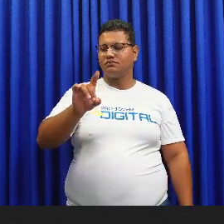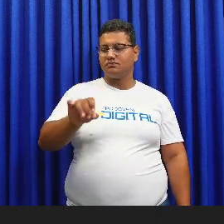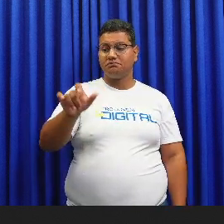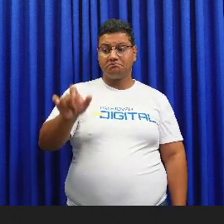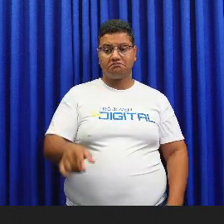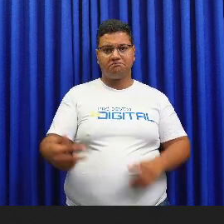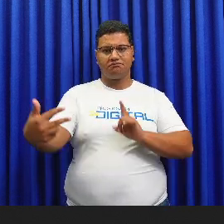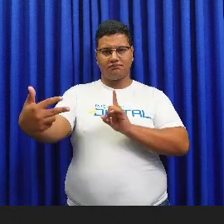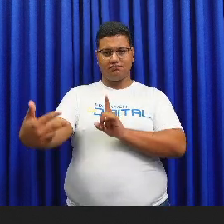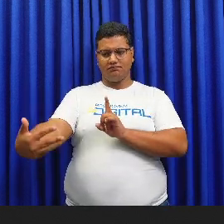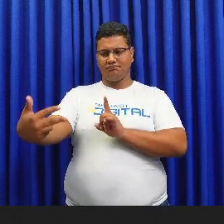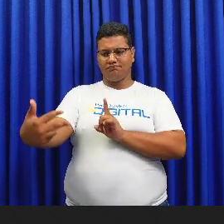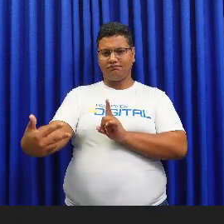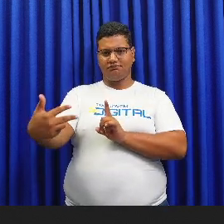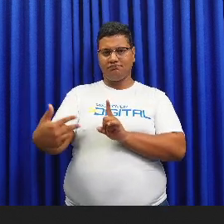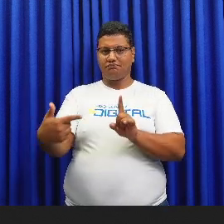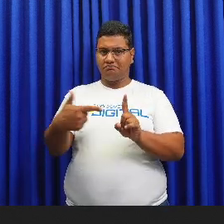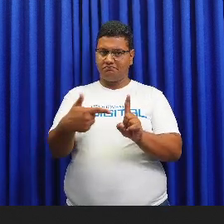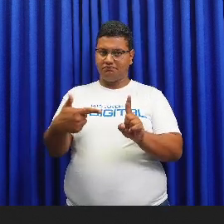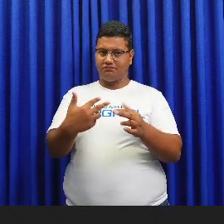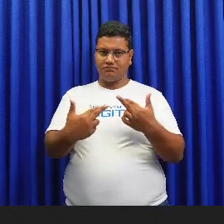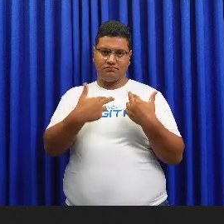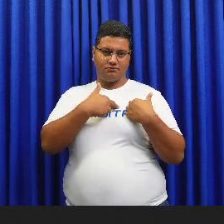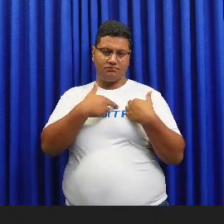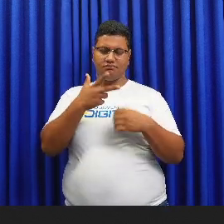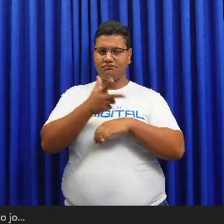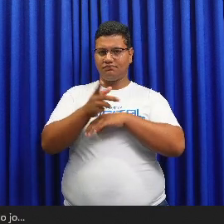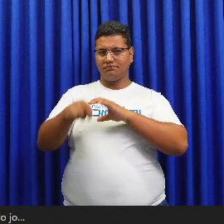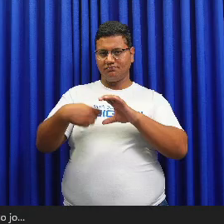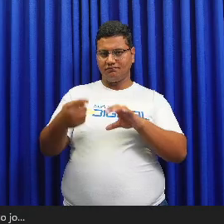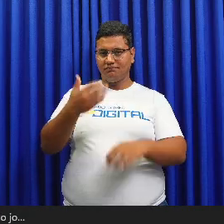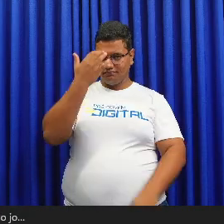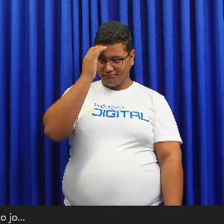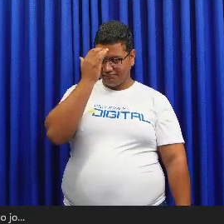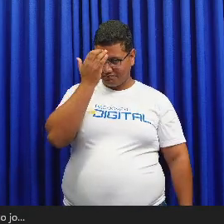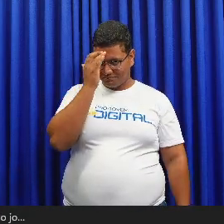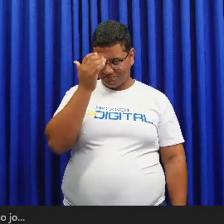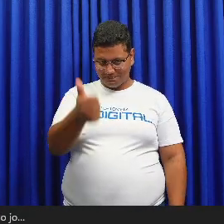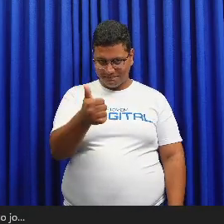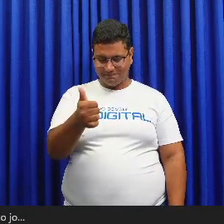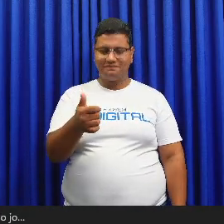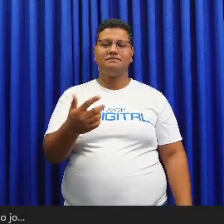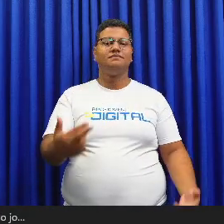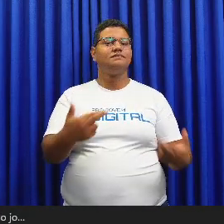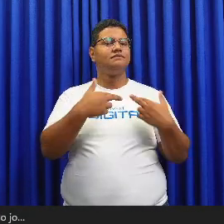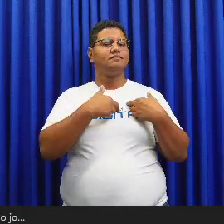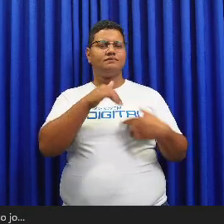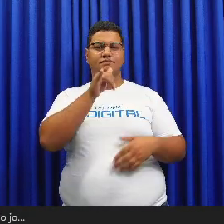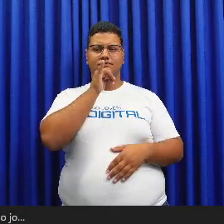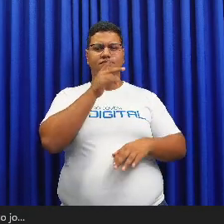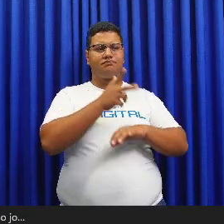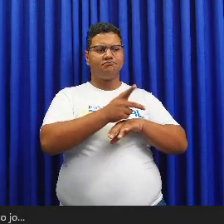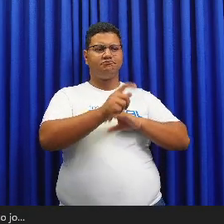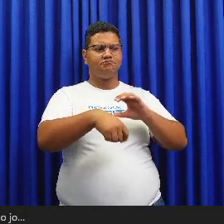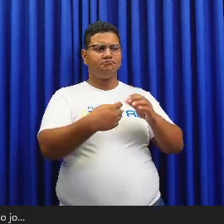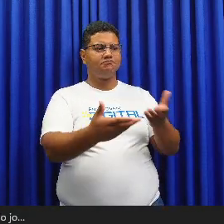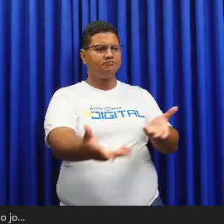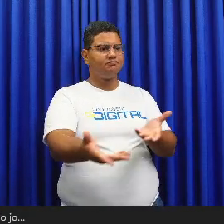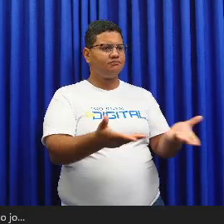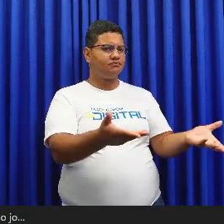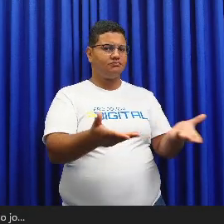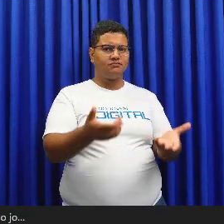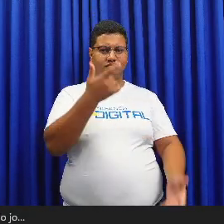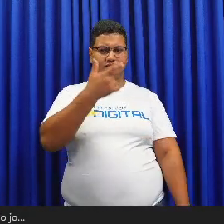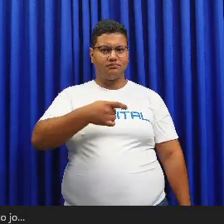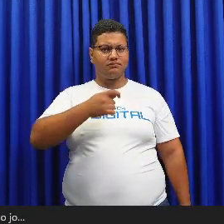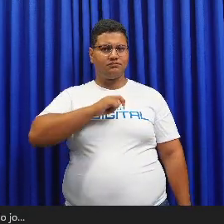que vai filmar. Então eu já sei que ele que é o freela responsável por filmar. Tá, e quem é responsável por filmar os convidados? Sou eu, Lucas.